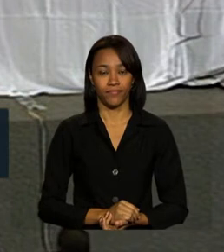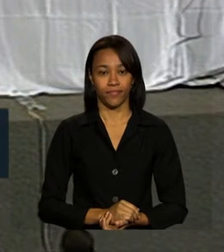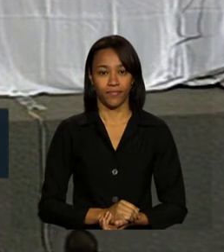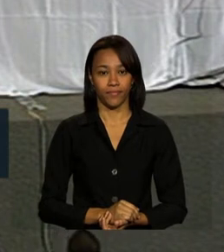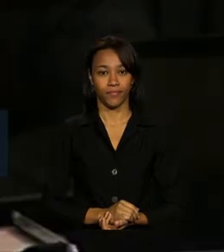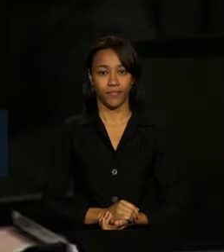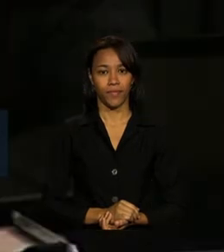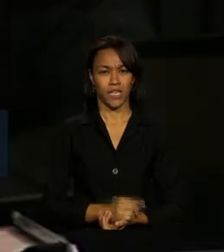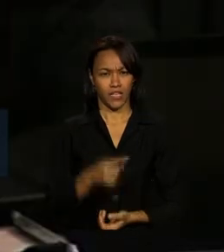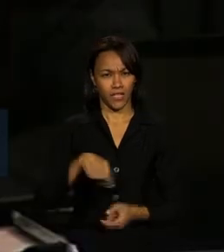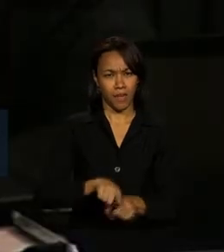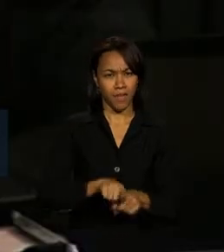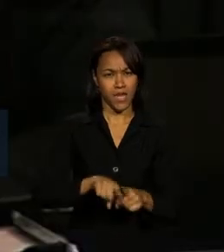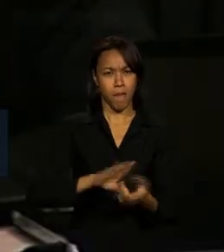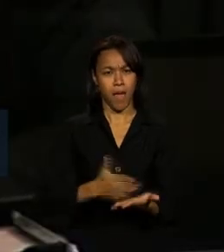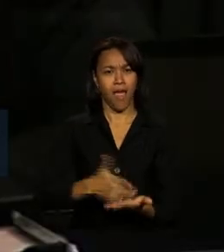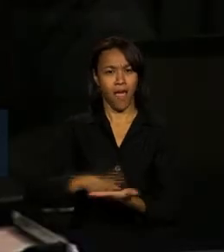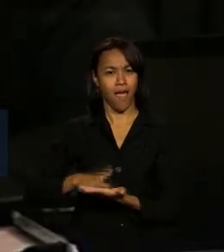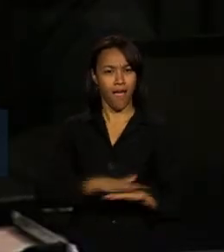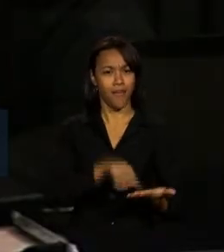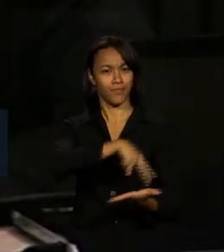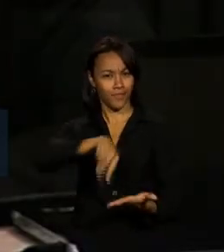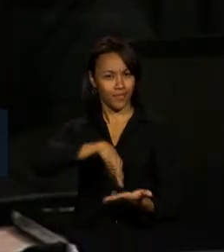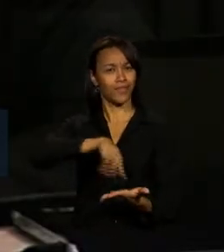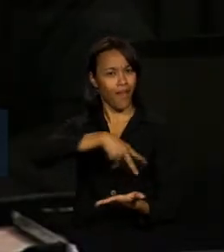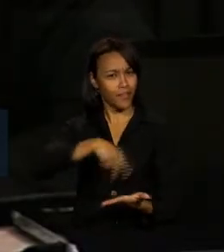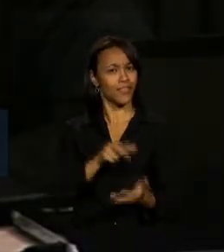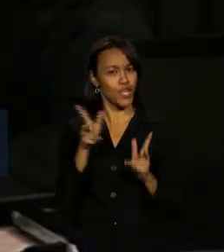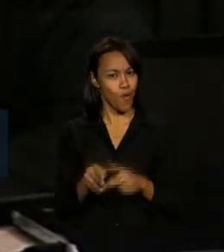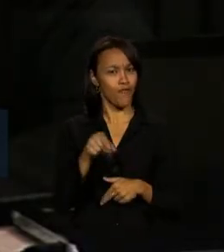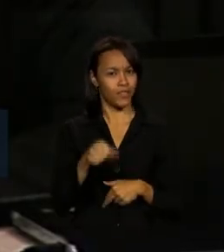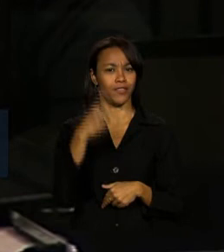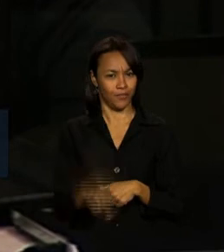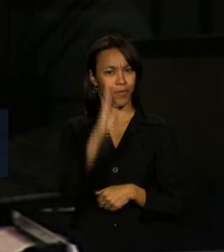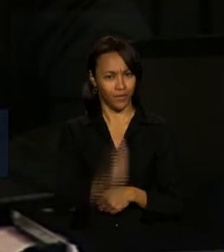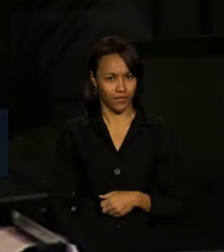que dança samba com vocês. Sim.